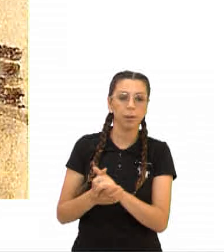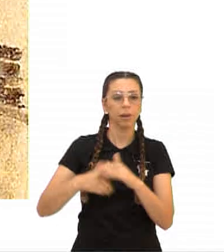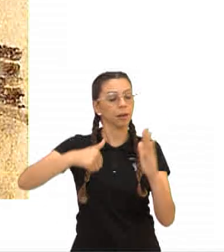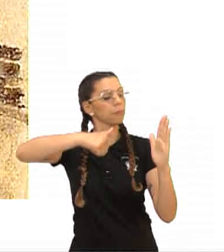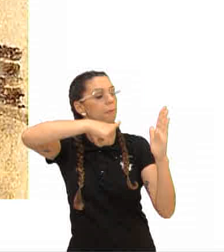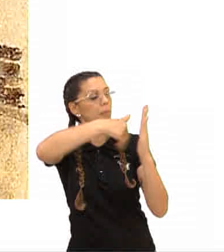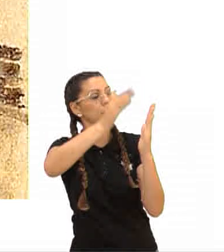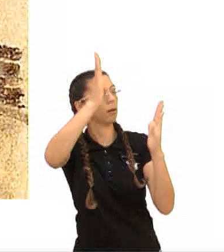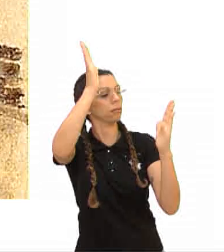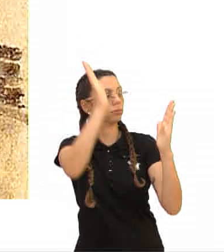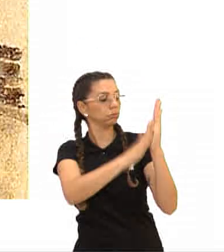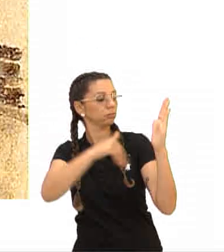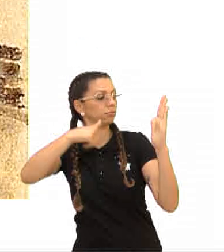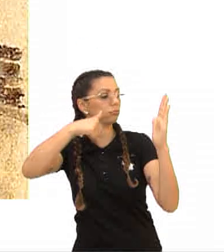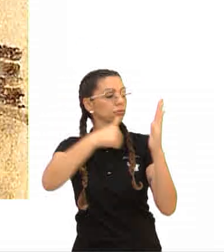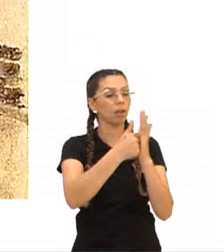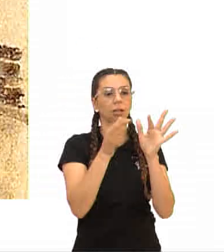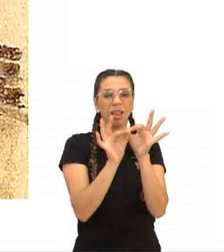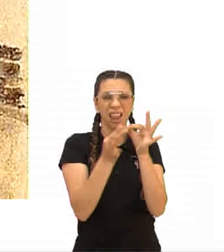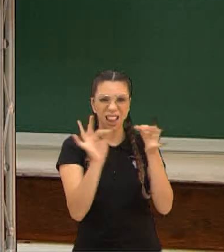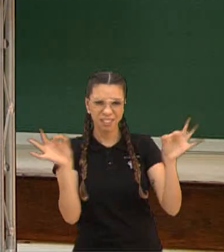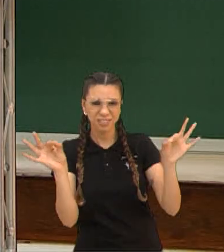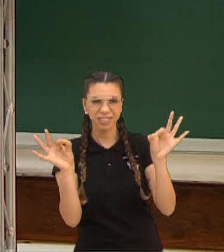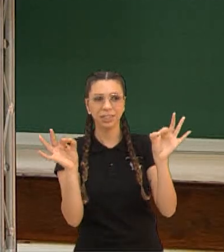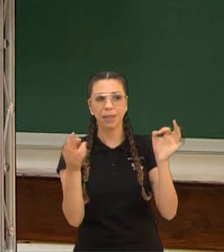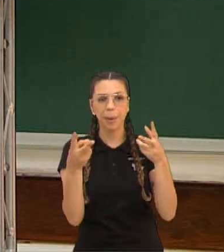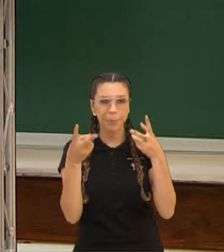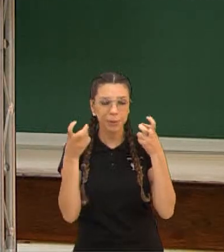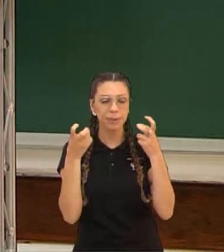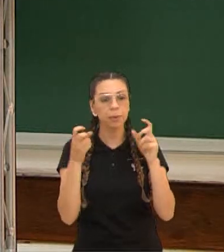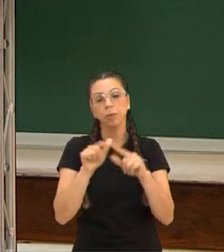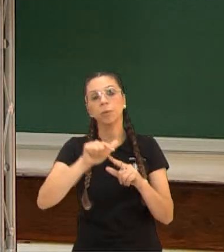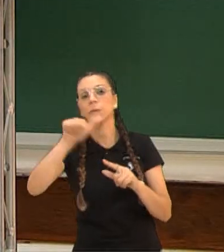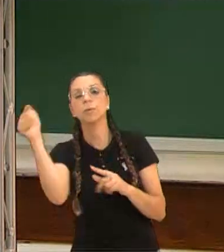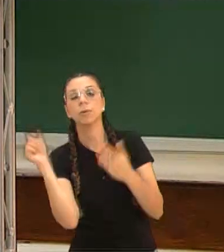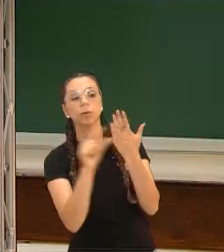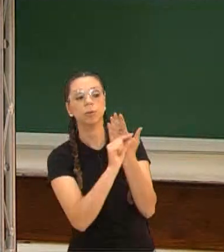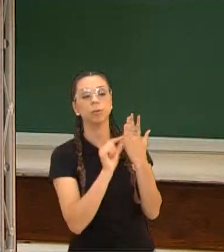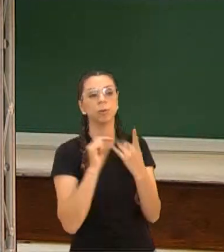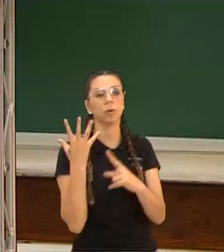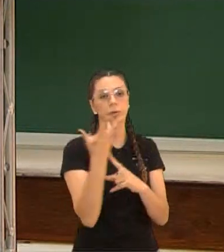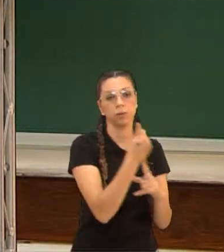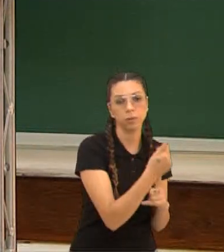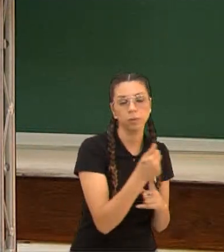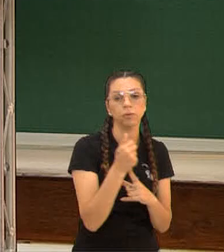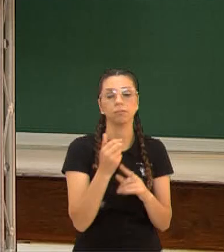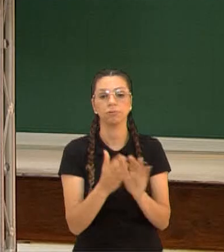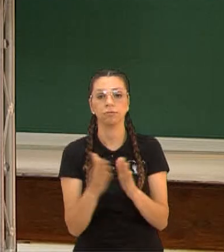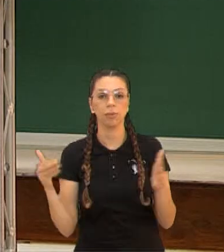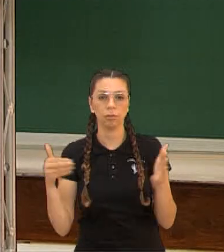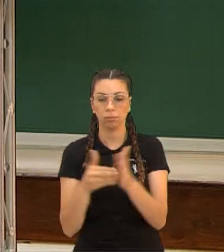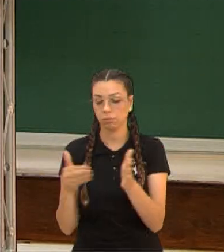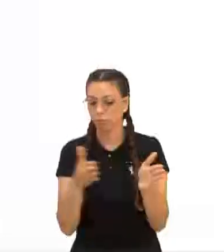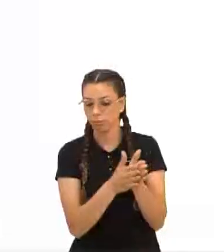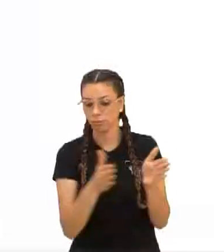da Berthe Morisot é um pouco mais alongada do que a dos outros pintores que a gente viu até então, tá?